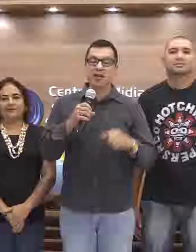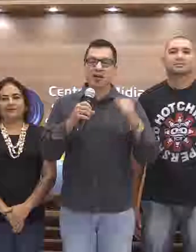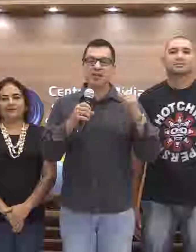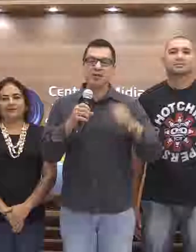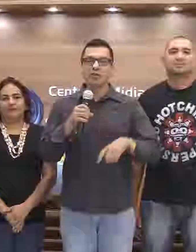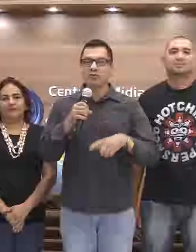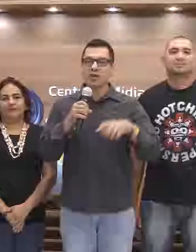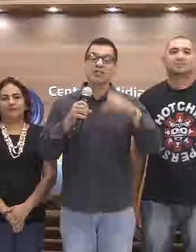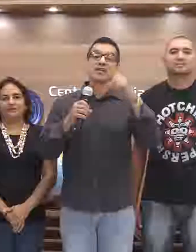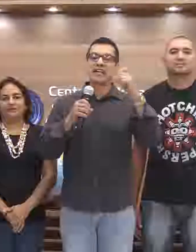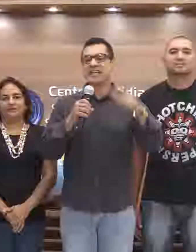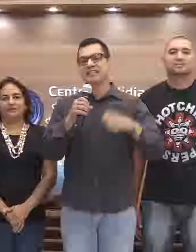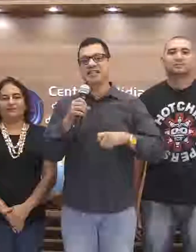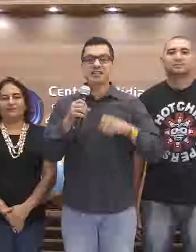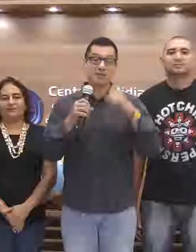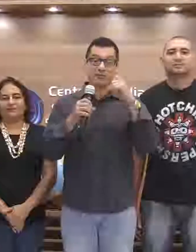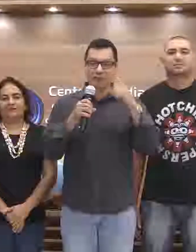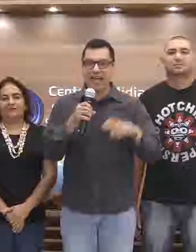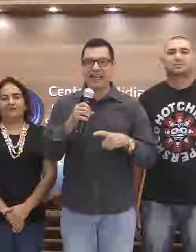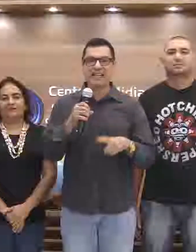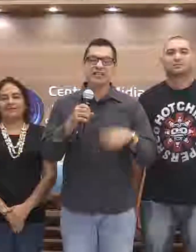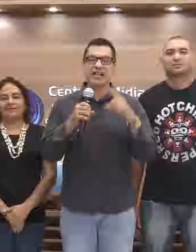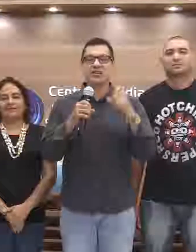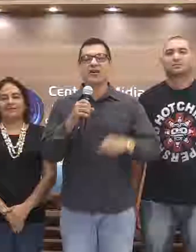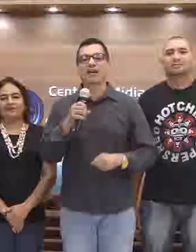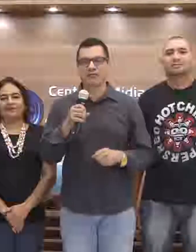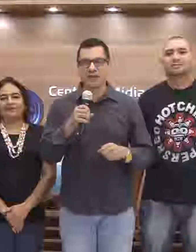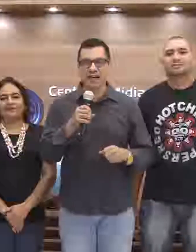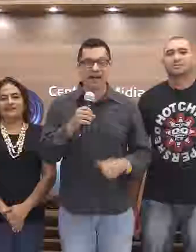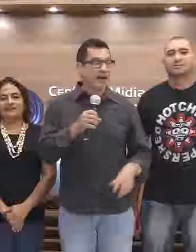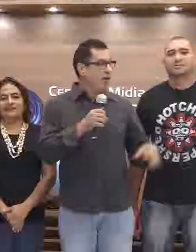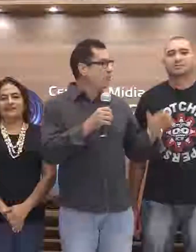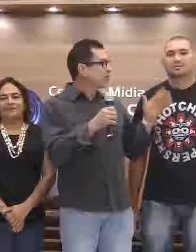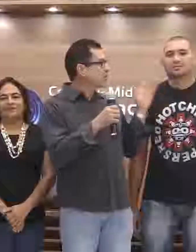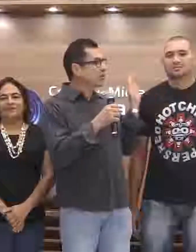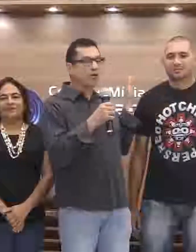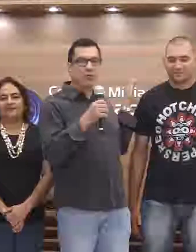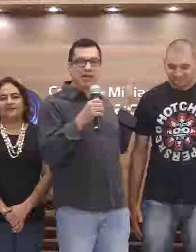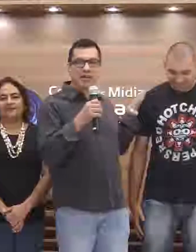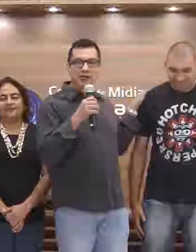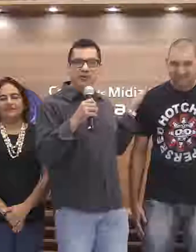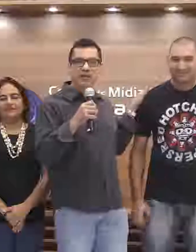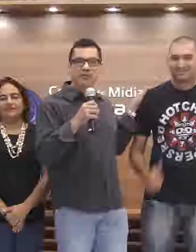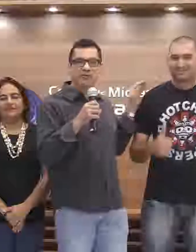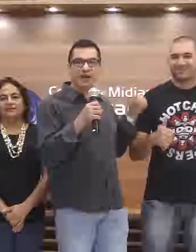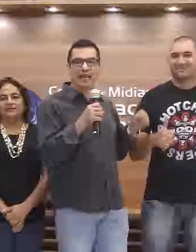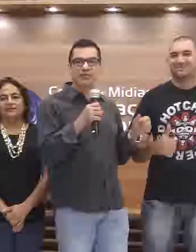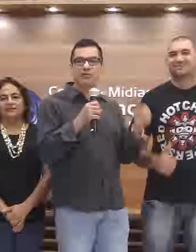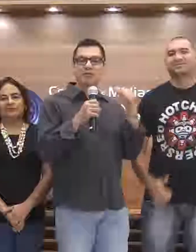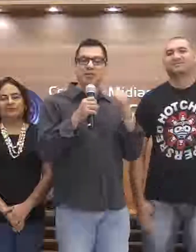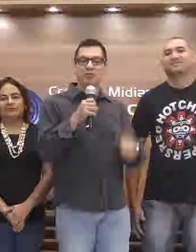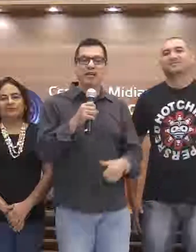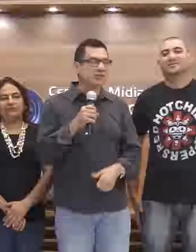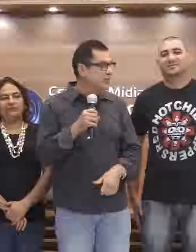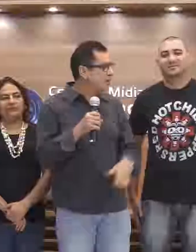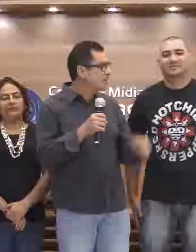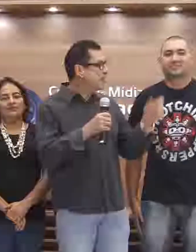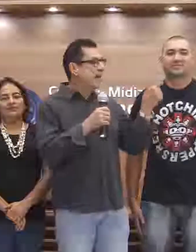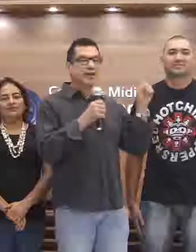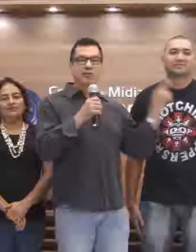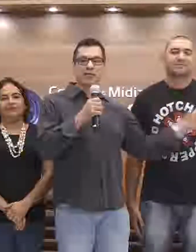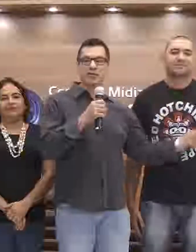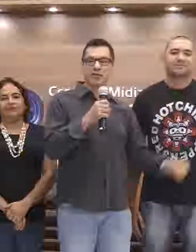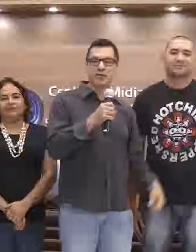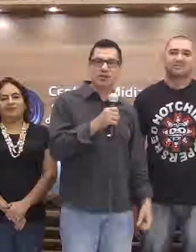ao ar. E hoje com duas grandes feras da geografia. O professor Rubenilton, que vai falar sobre